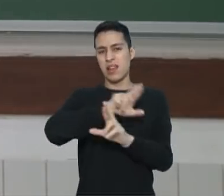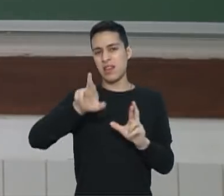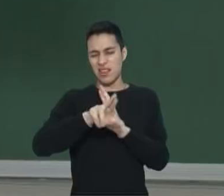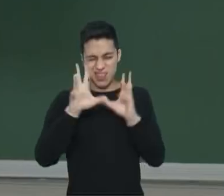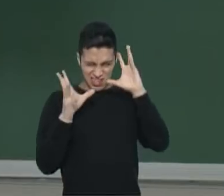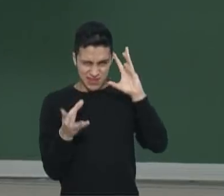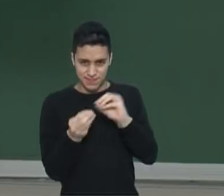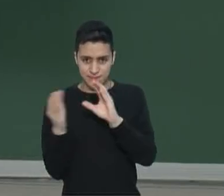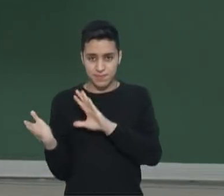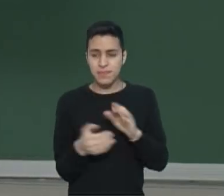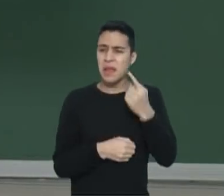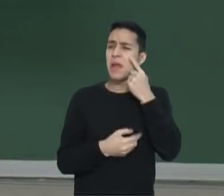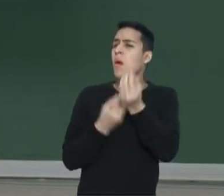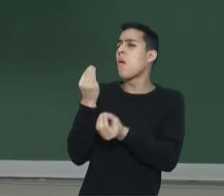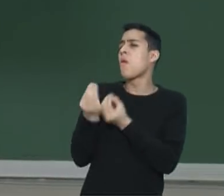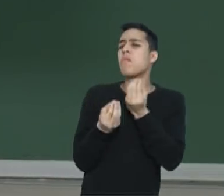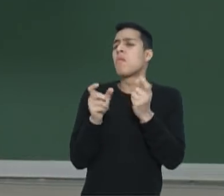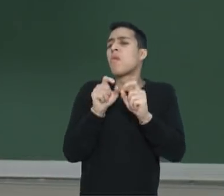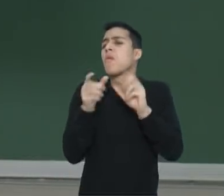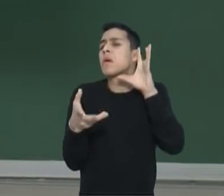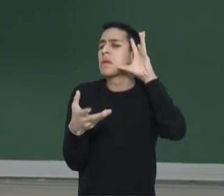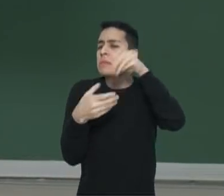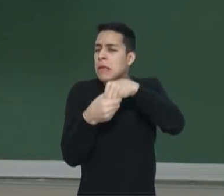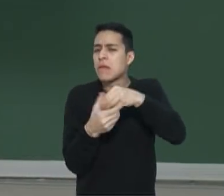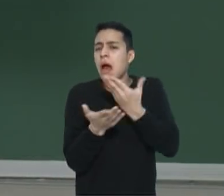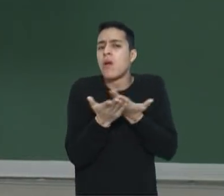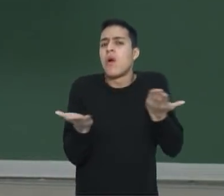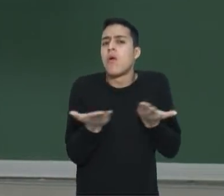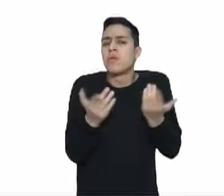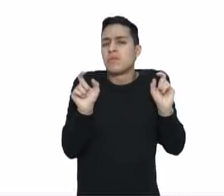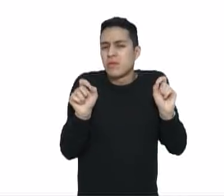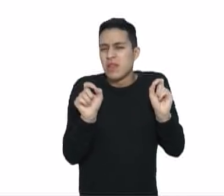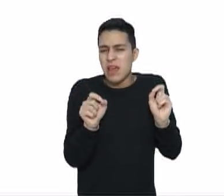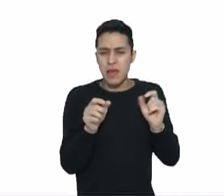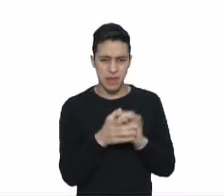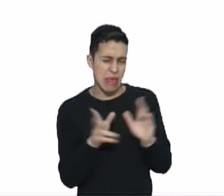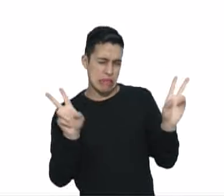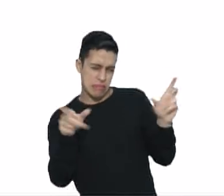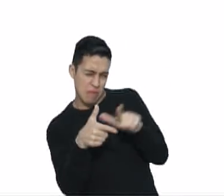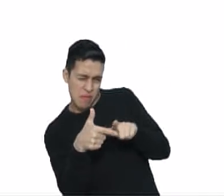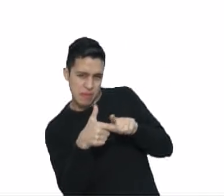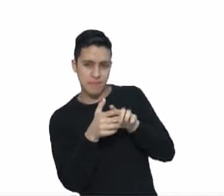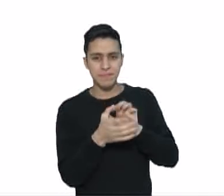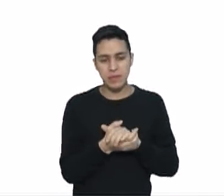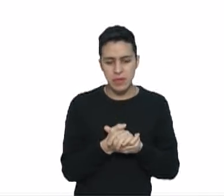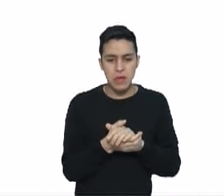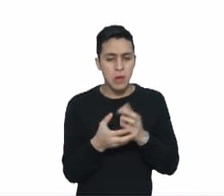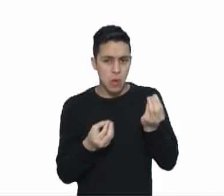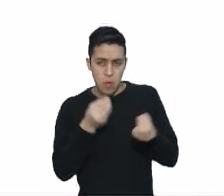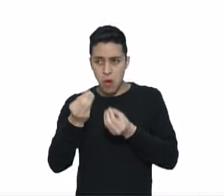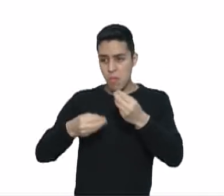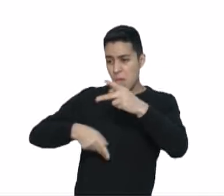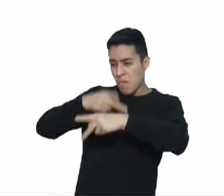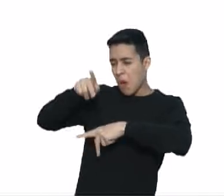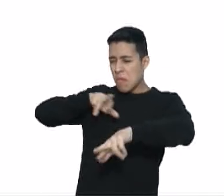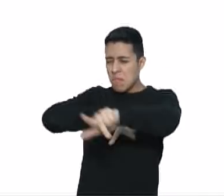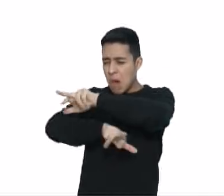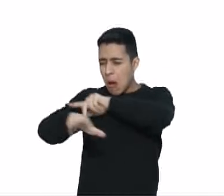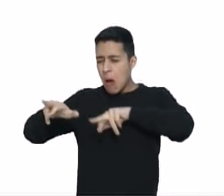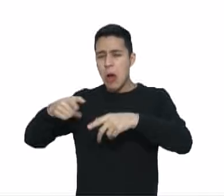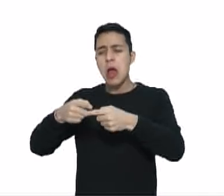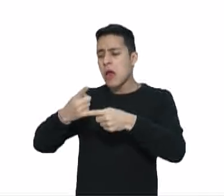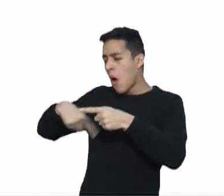problemática da nossa aula de hoje, né, em cima de tudo isso que a gente viu até o momento. Pensando na entrada dos vários grupos bárbaros, das mais diferentes